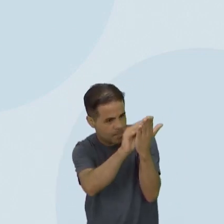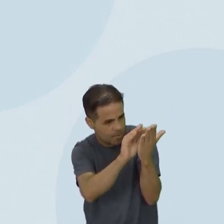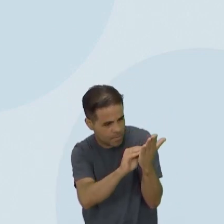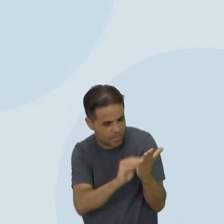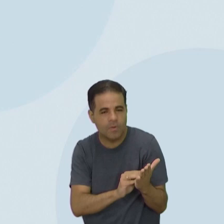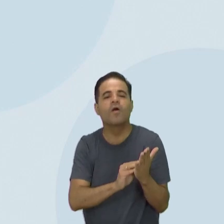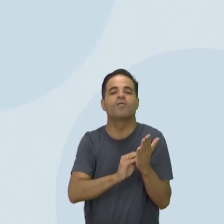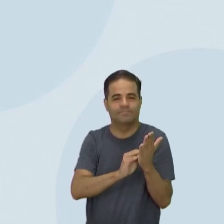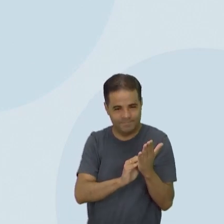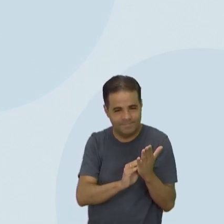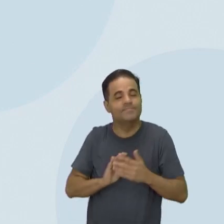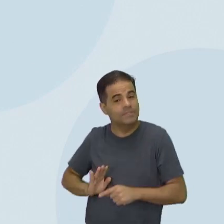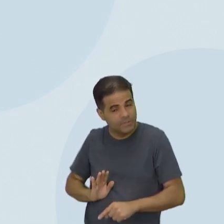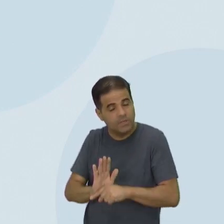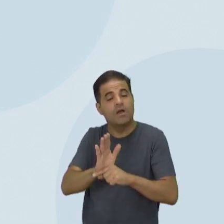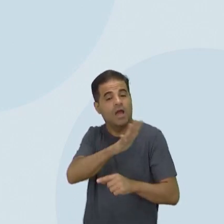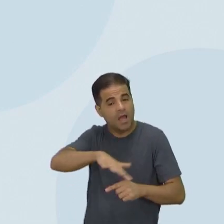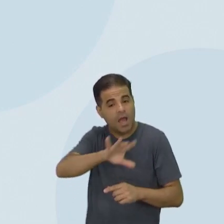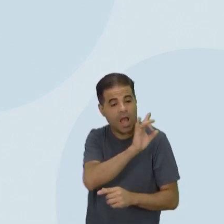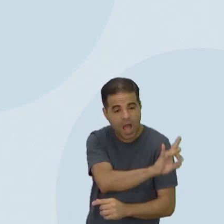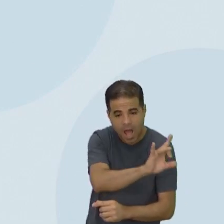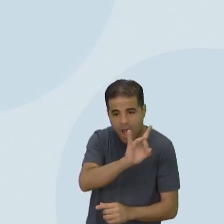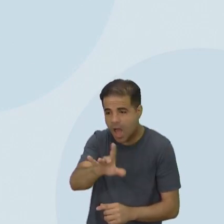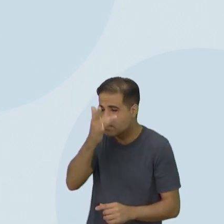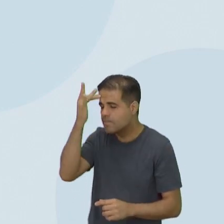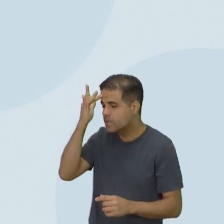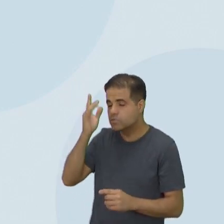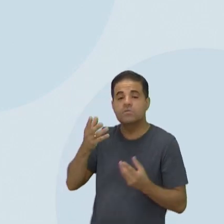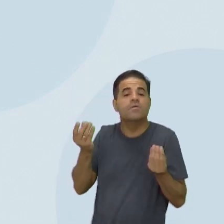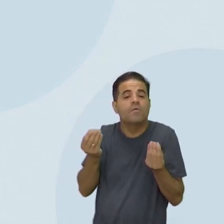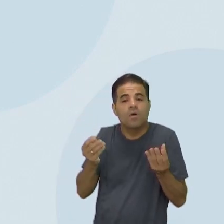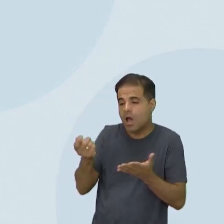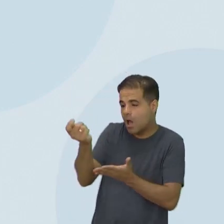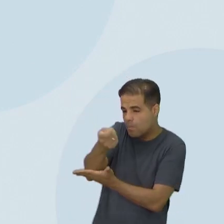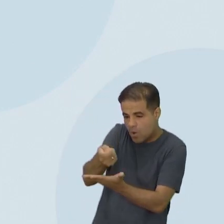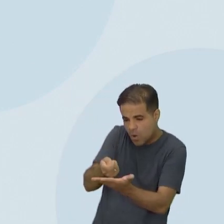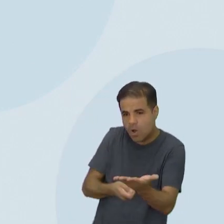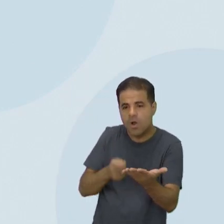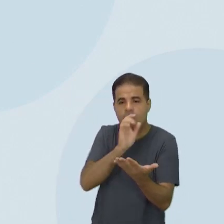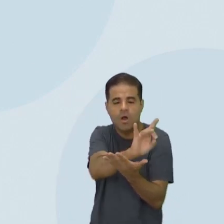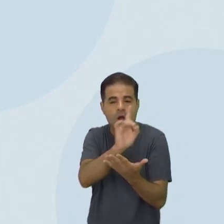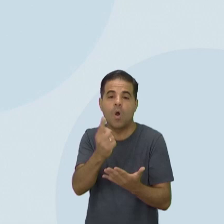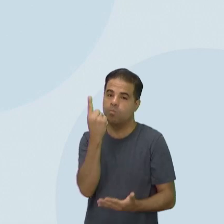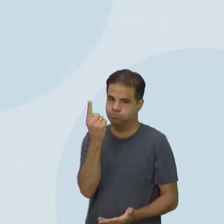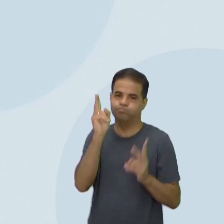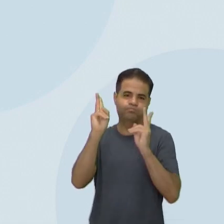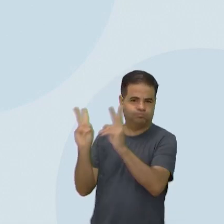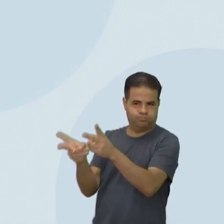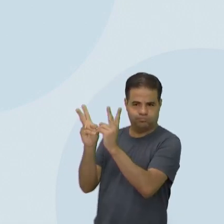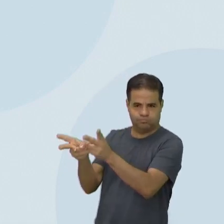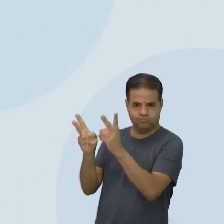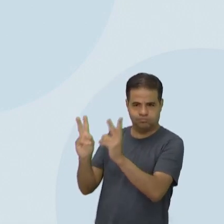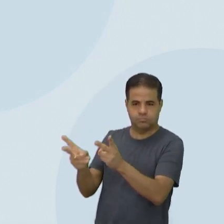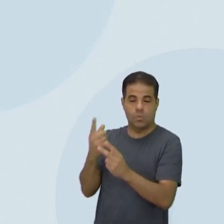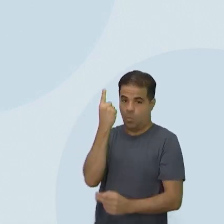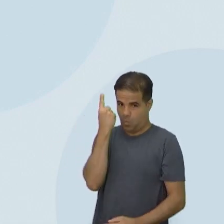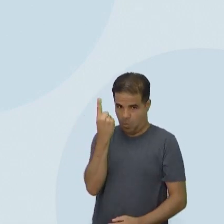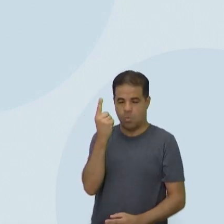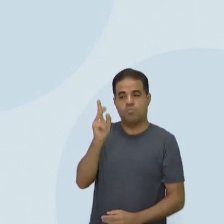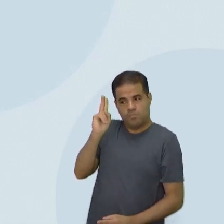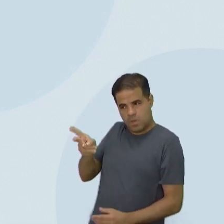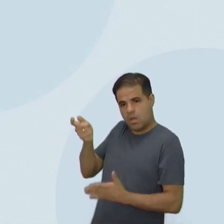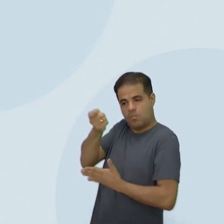Então, cada pessoa que passa ali vai anotando. Sempre fica um fixo, que vai ser o anotador